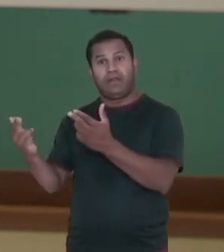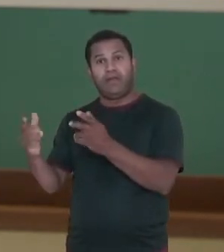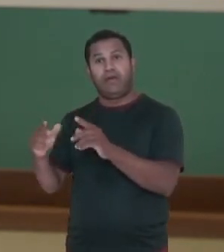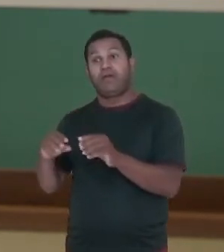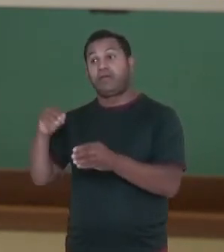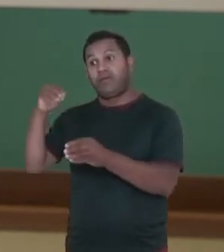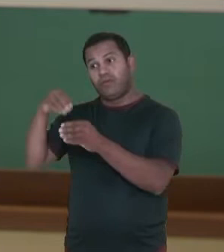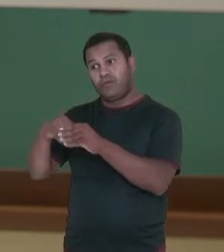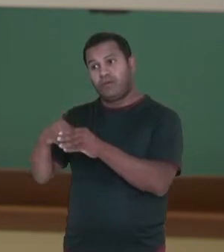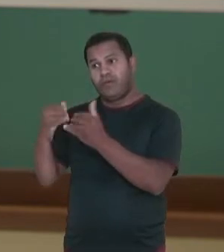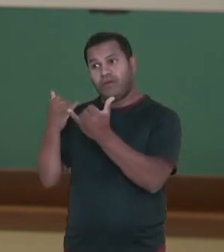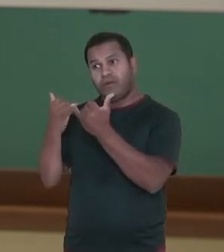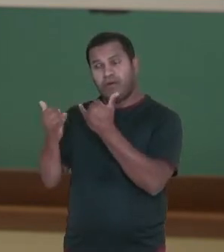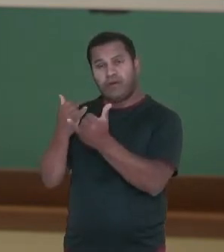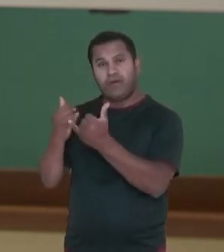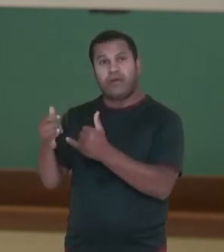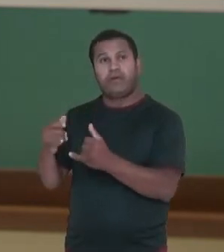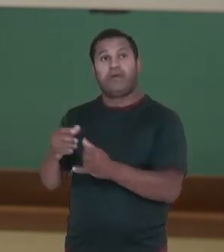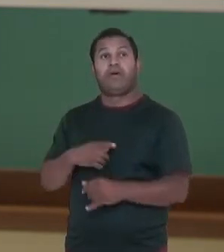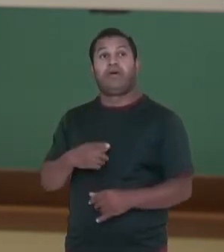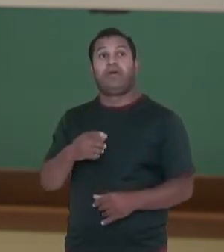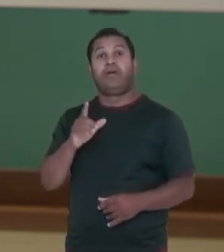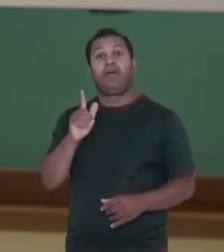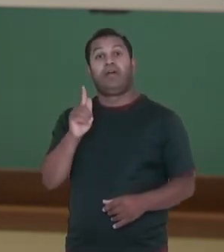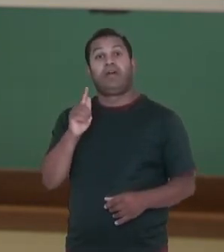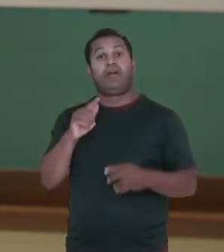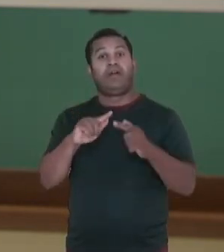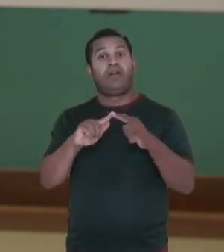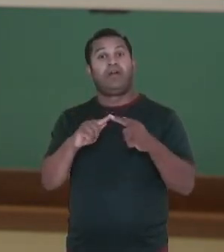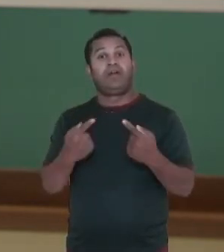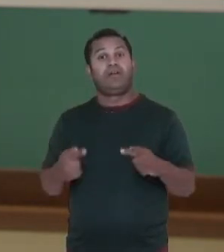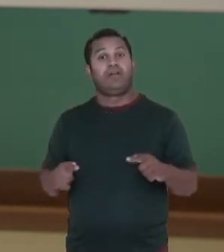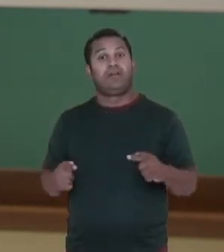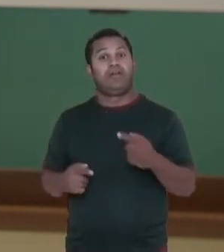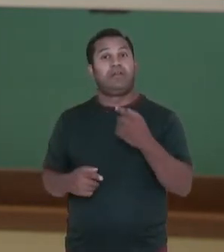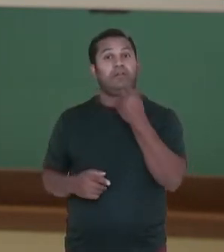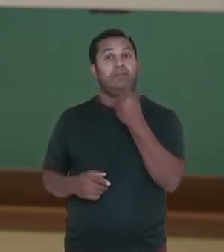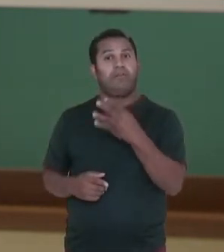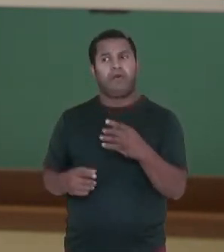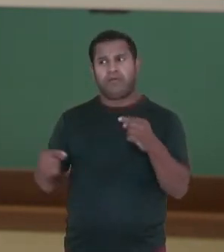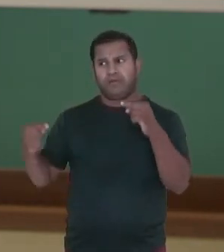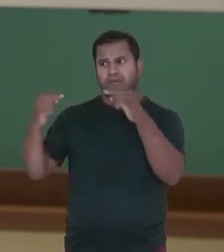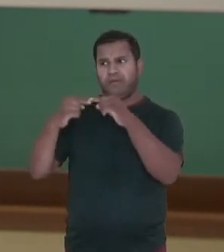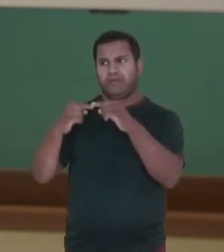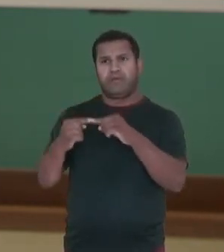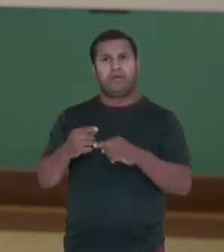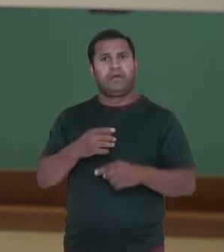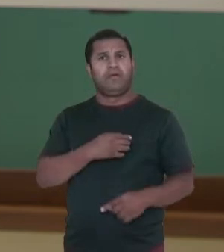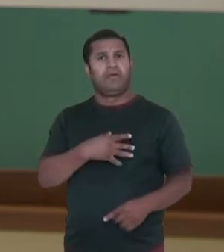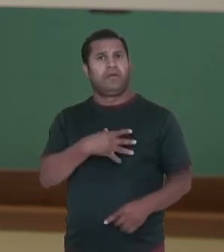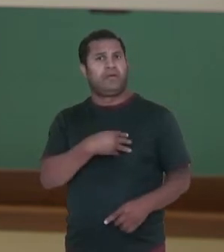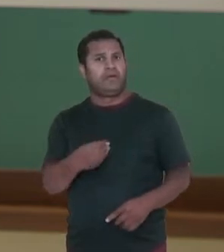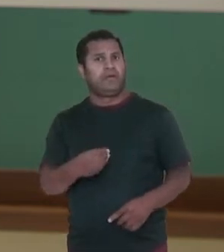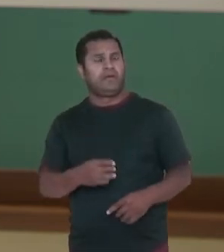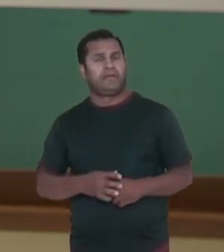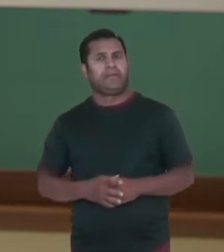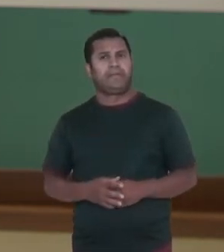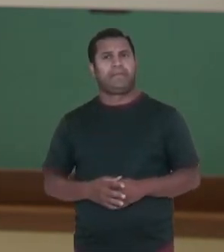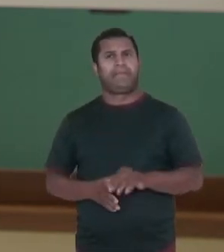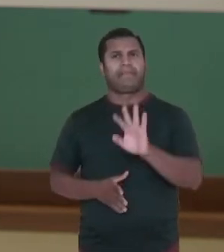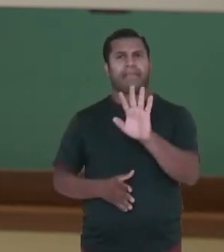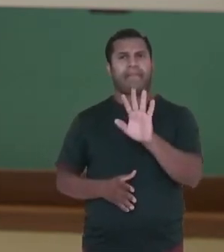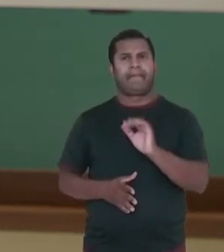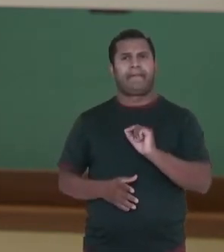para garantir bons genes aos filhos. Só que é aquilo que eu falei. O que é bom para mim, o que eu considero